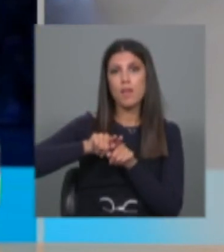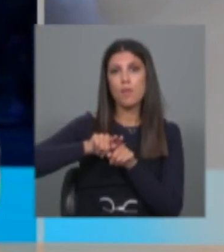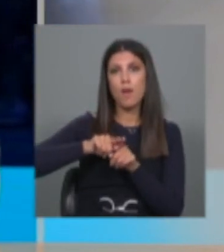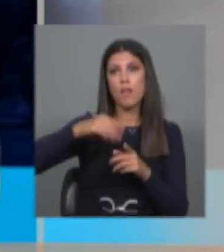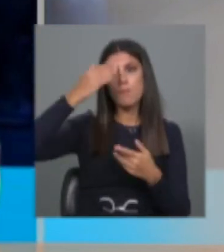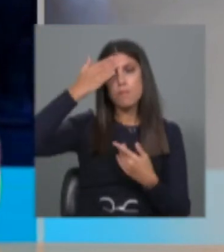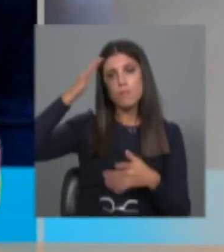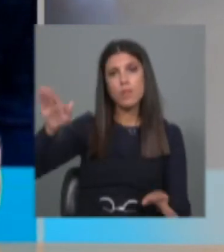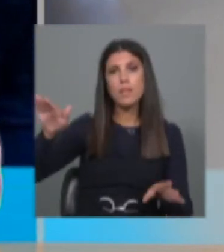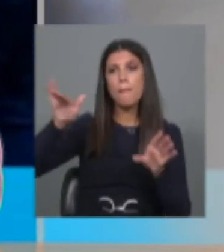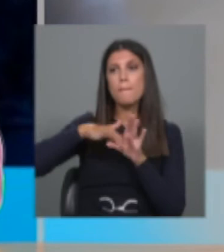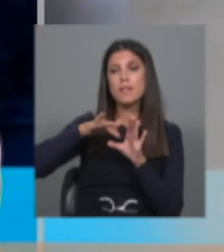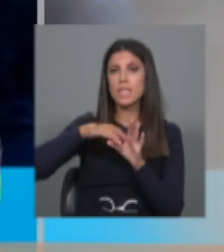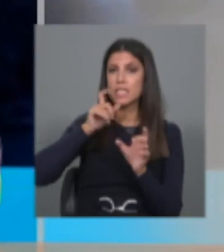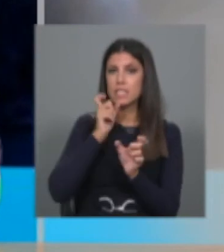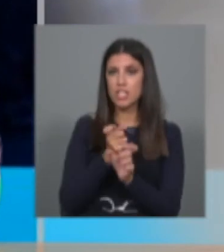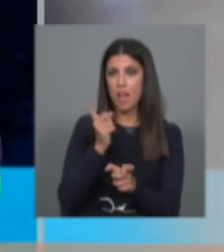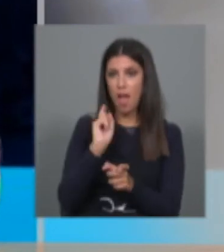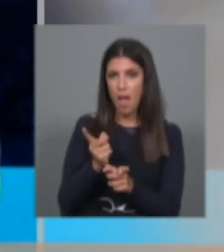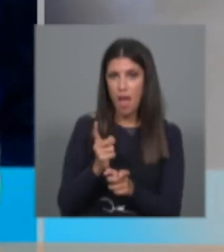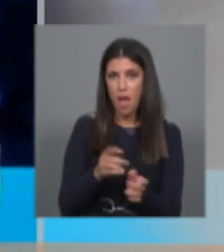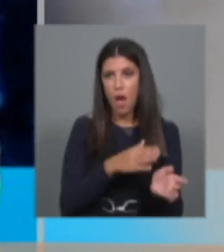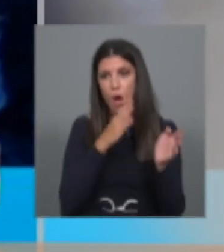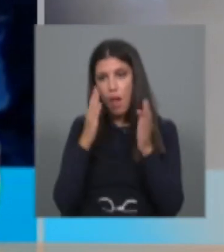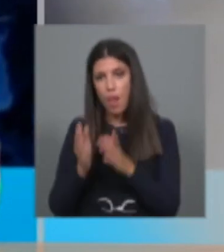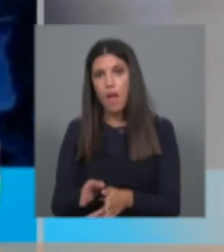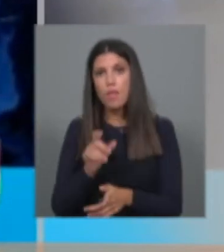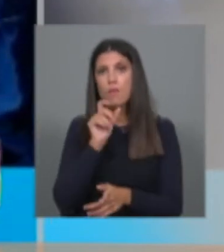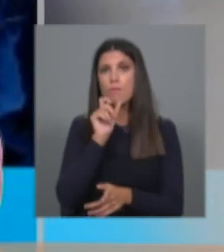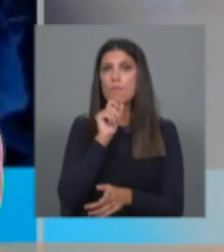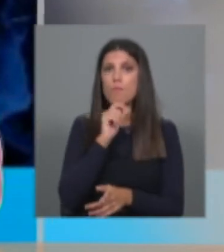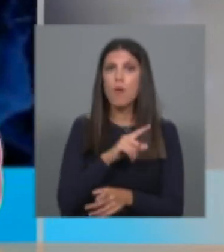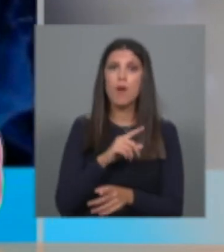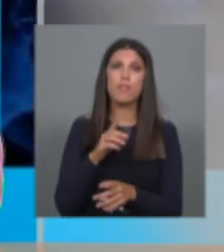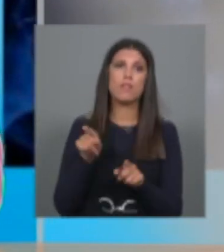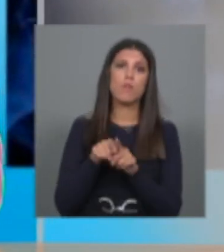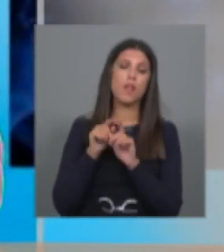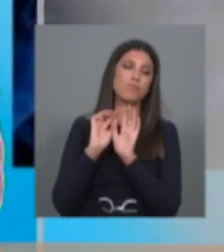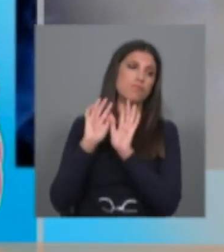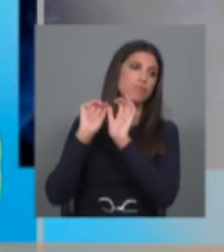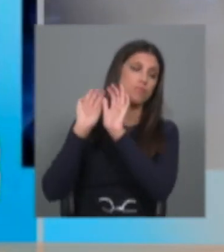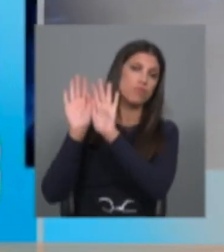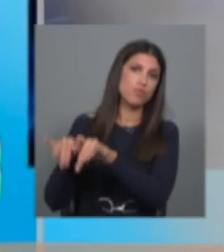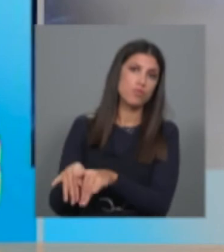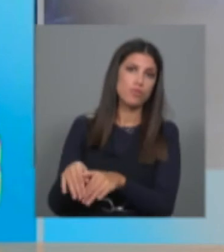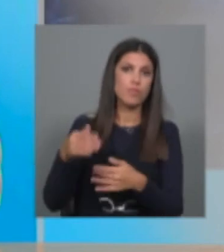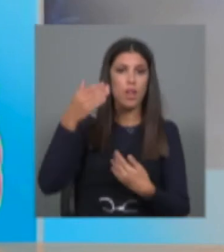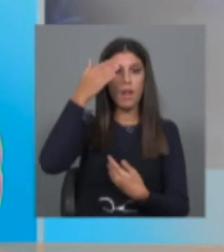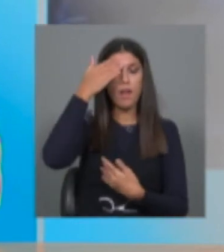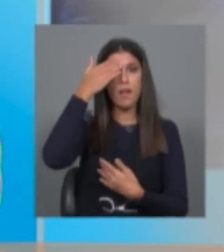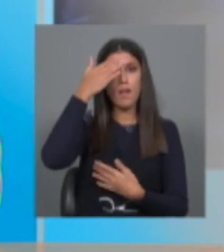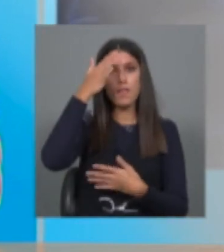participada. Depois, por outro lado, pode desvalorizar a democracia